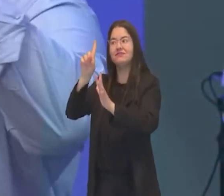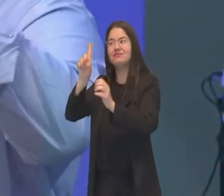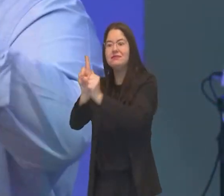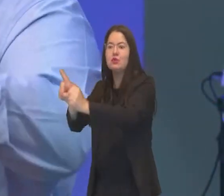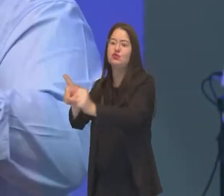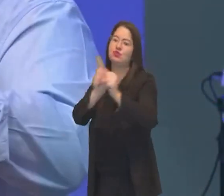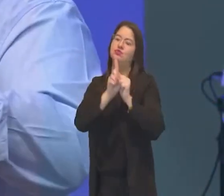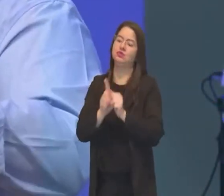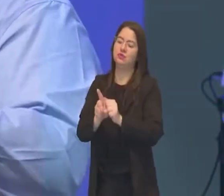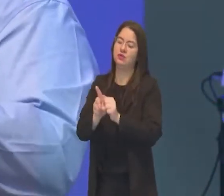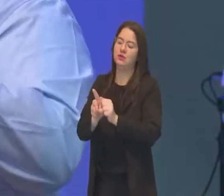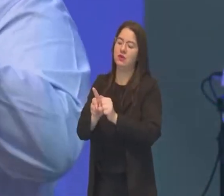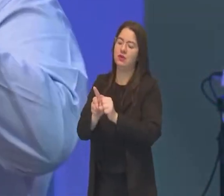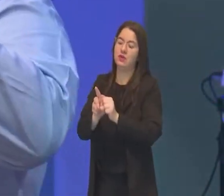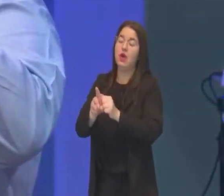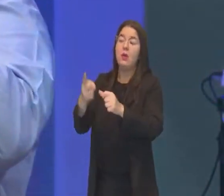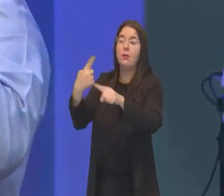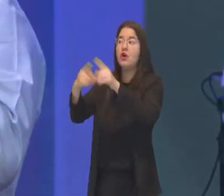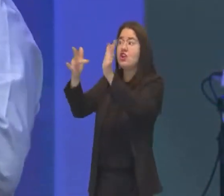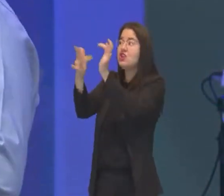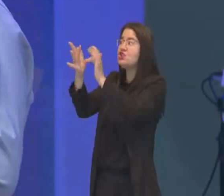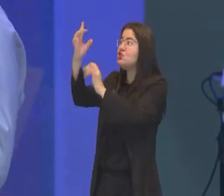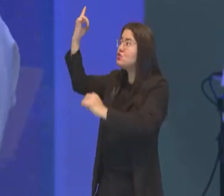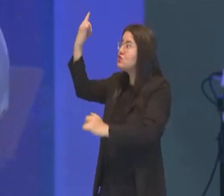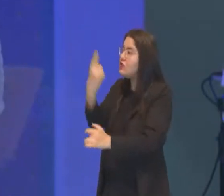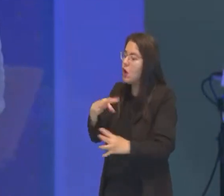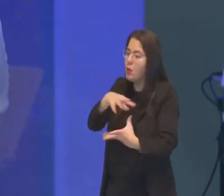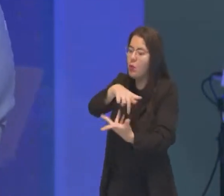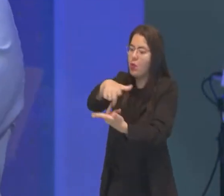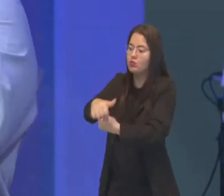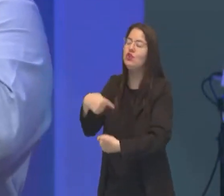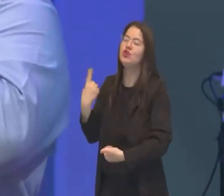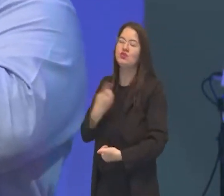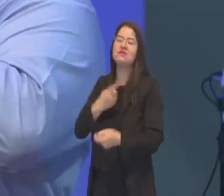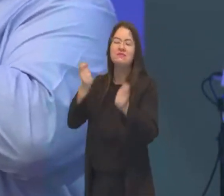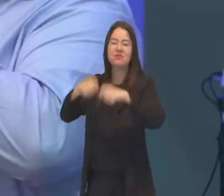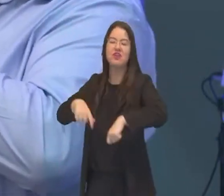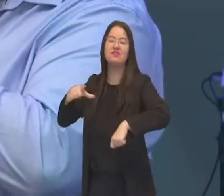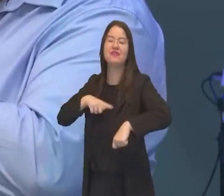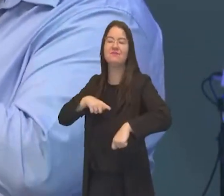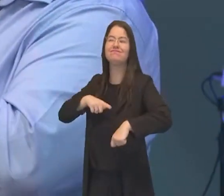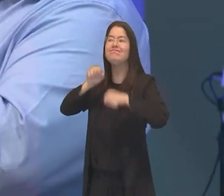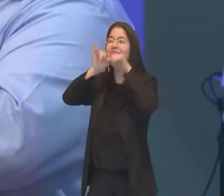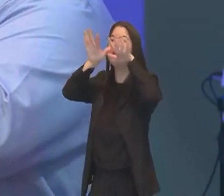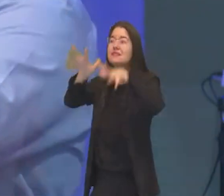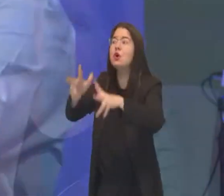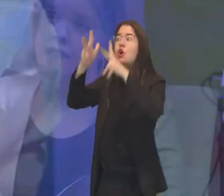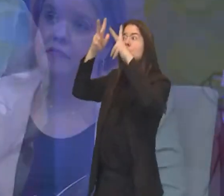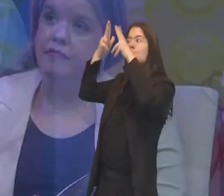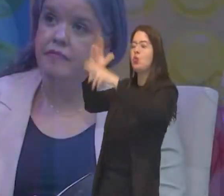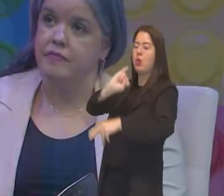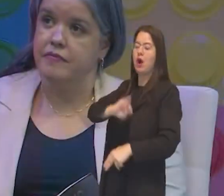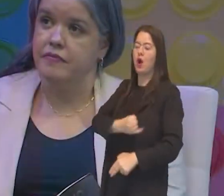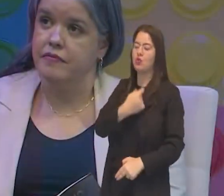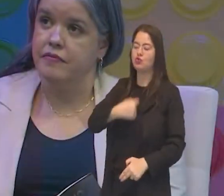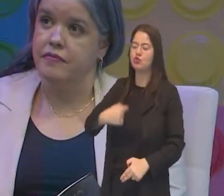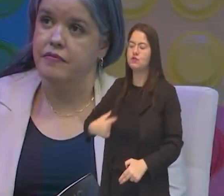porque Ele veio, a gente pode desfrutar da bênção de José. Bênção de passar